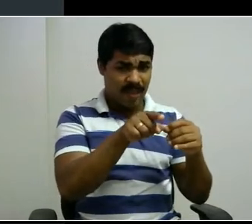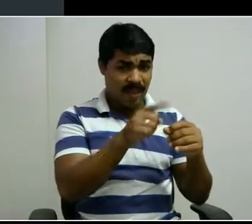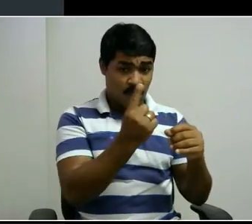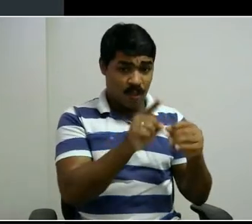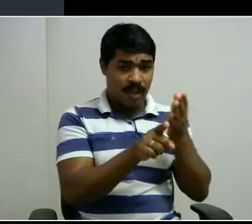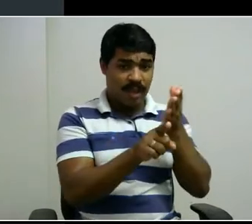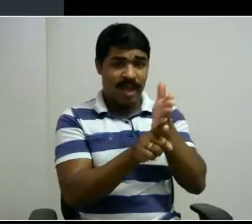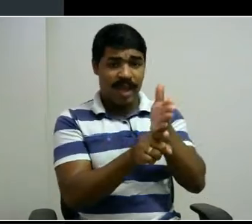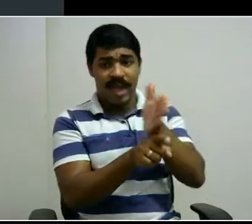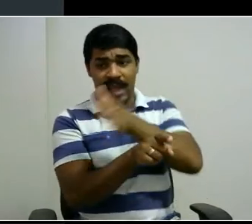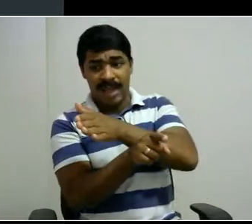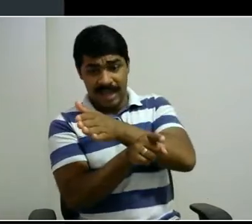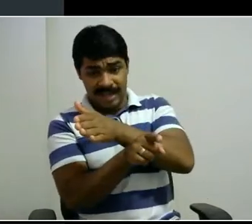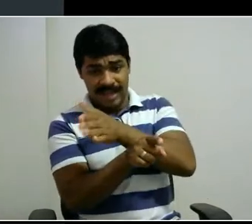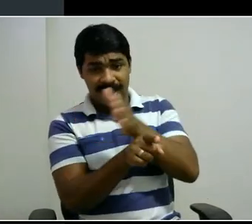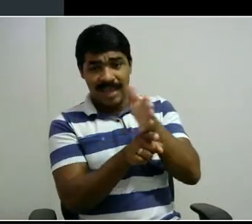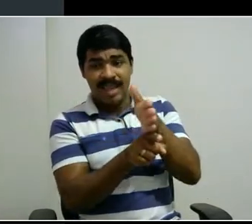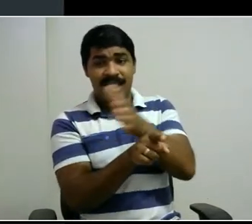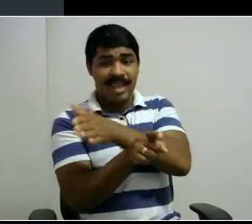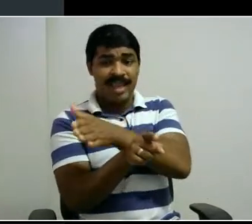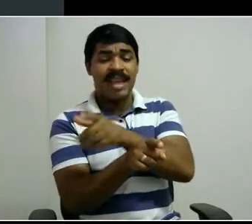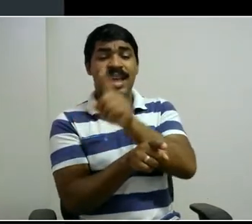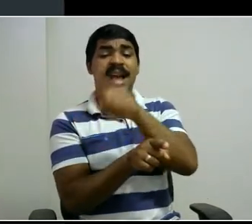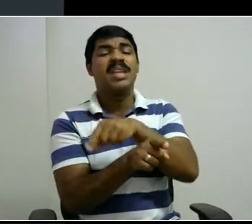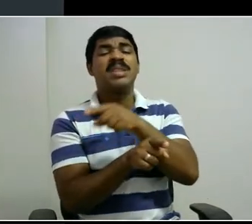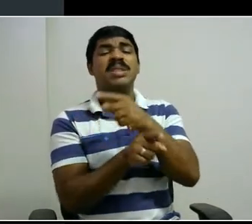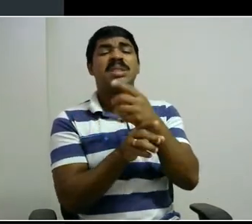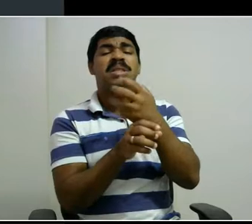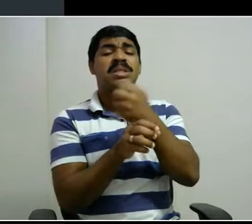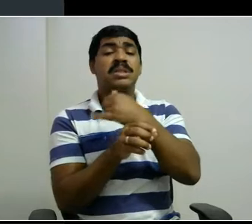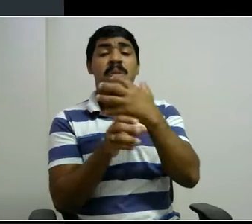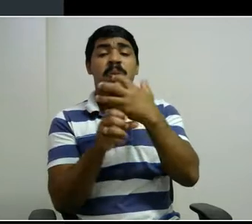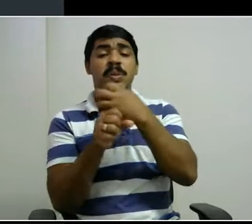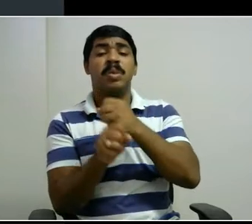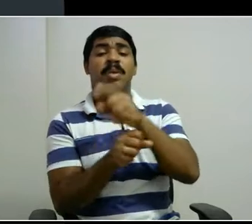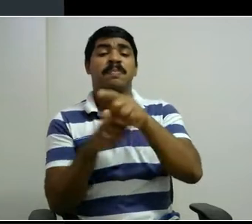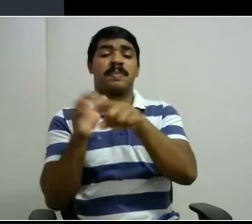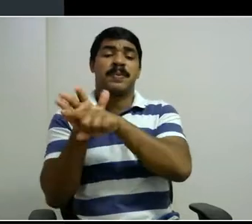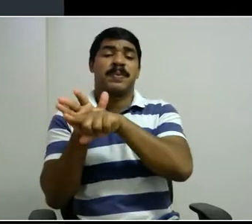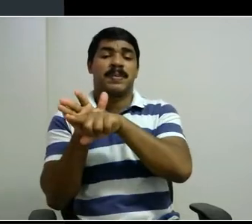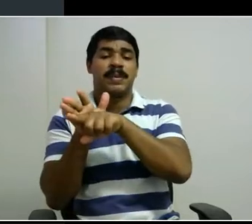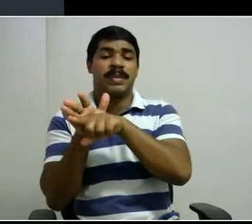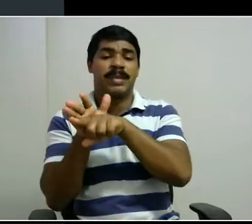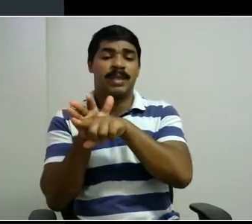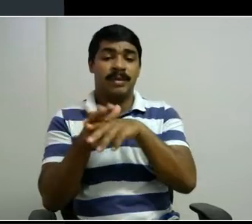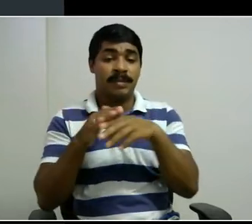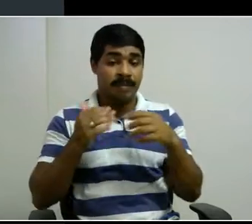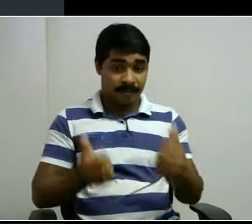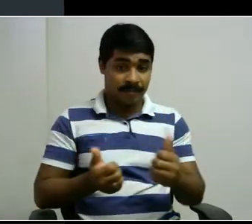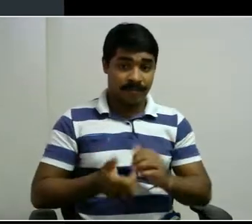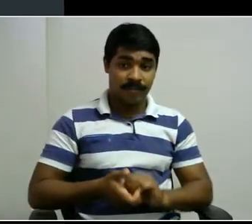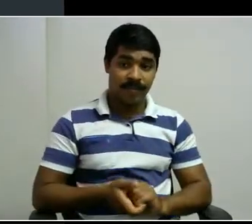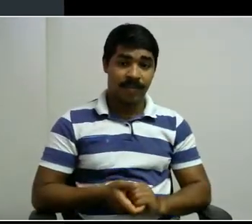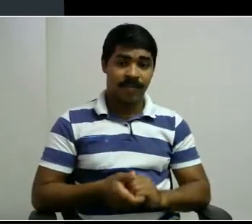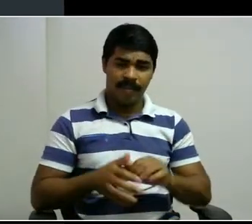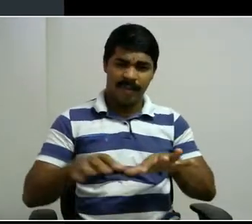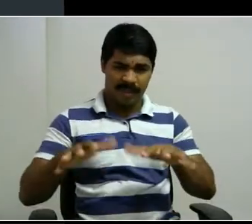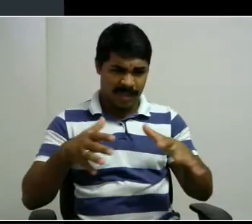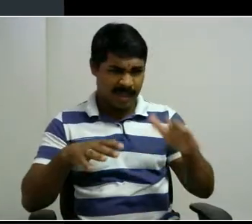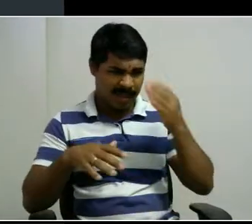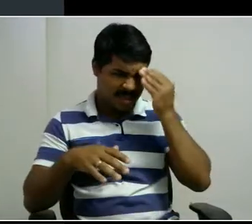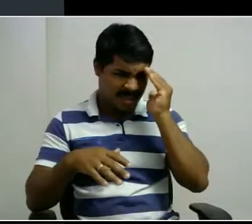função, o valor que eu vou conseguir encontrar como resultado vai ser um valor negativo. Tá? Espero que tenha dado para entender.